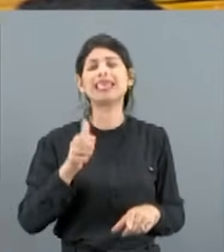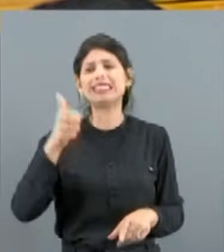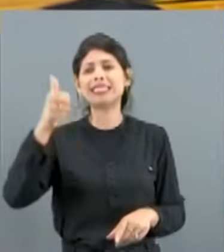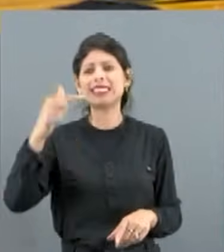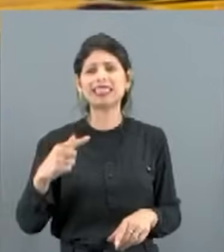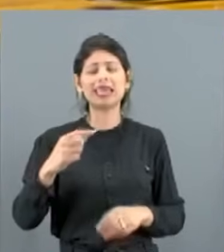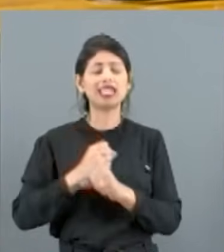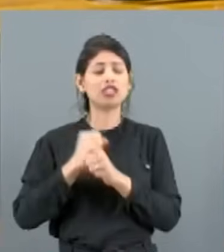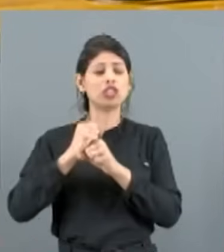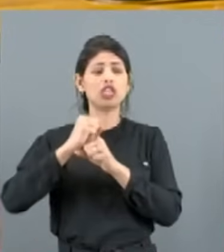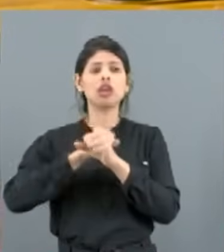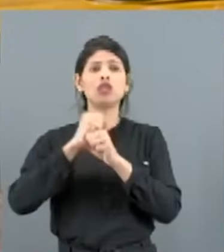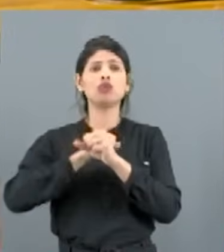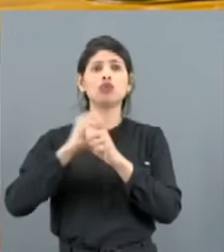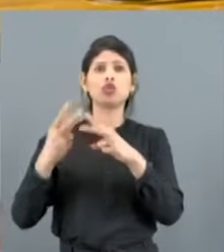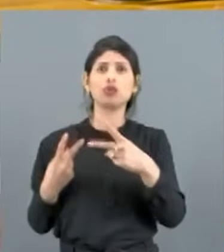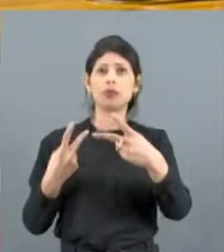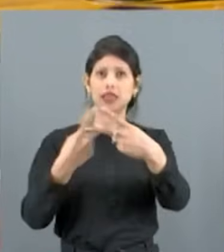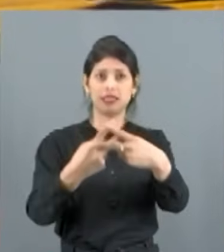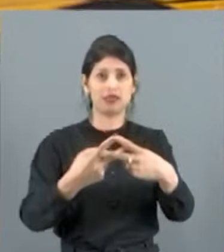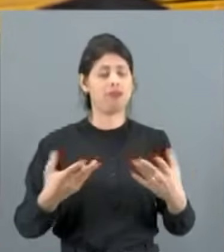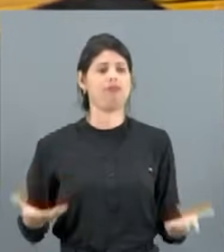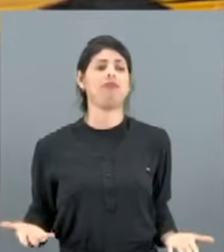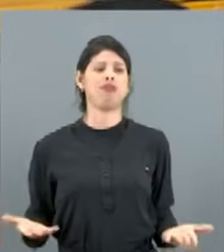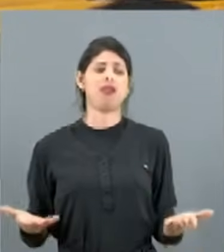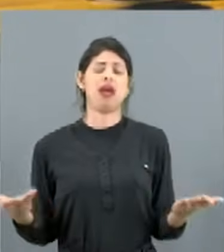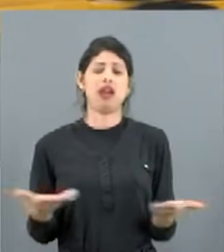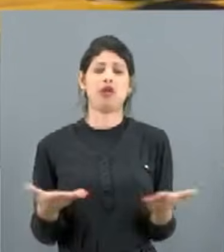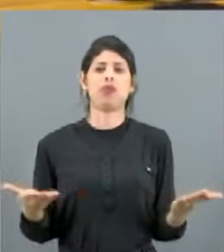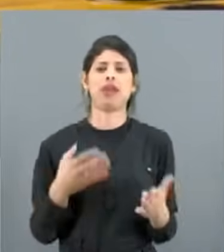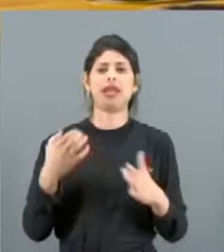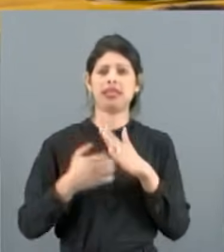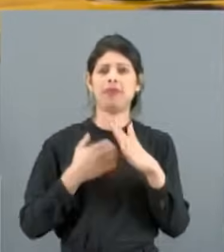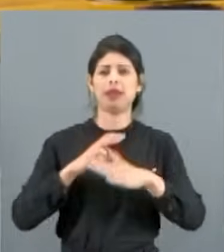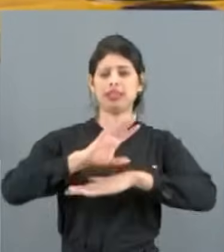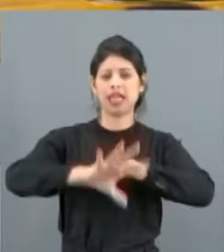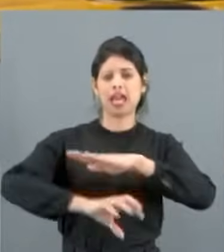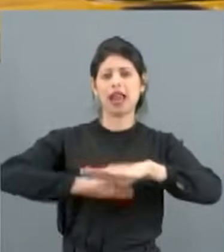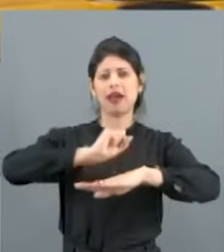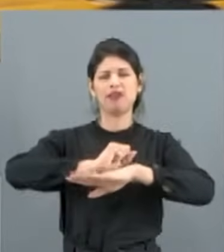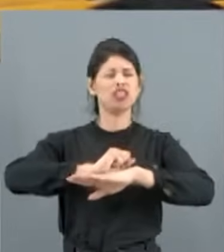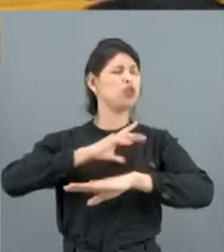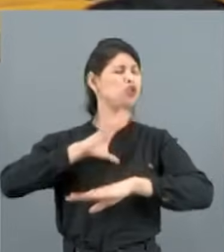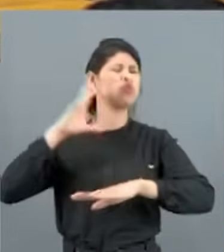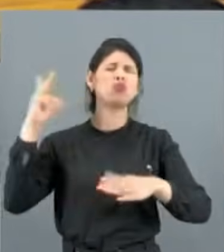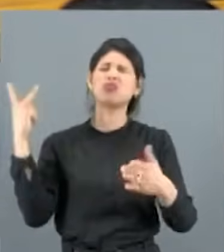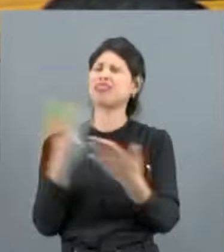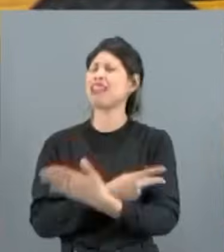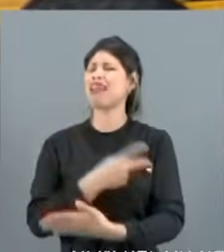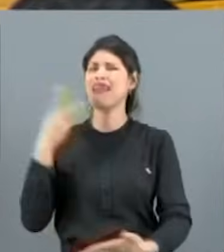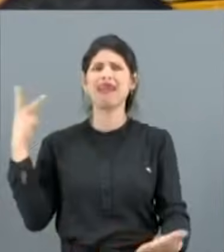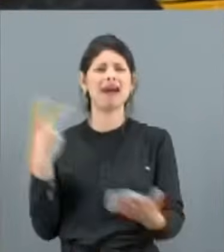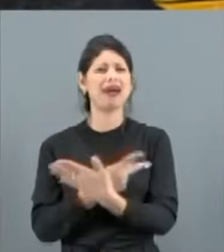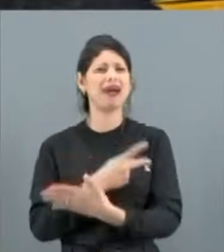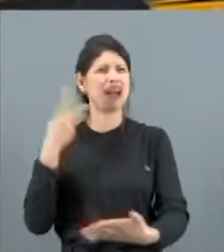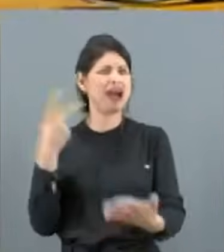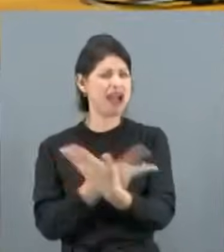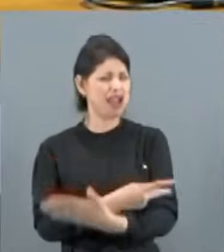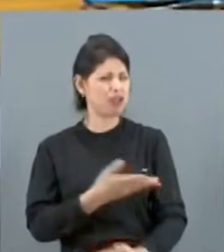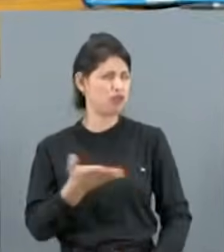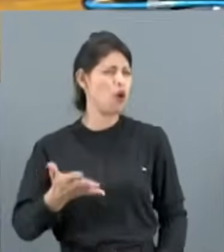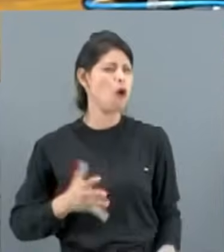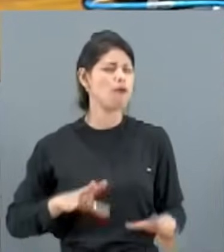hoje até a lava jato virou malvadão da história aqui a lava jato hoje tá tudo errado a lava jato mostrou a maior